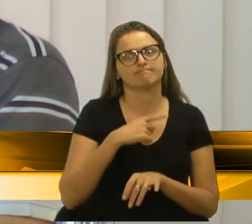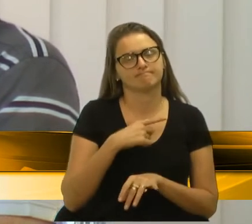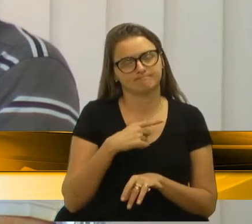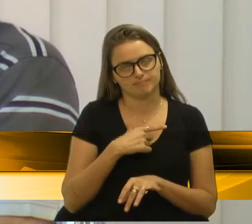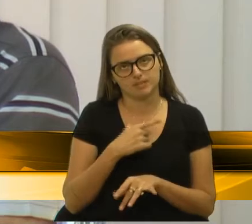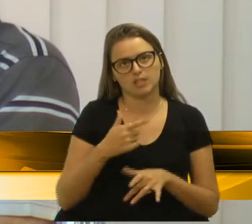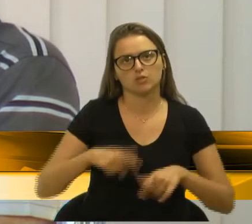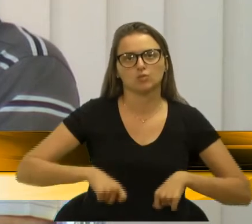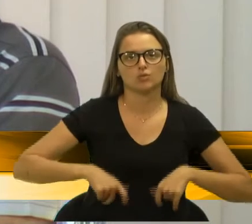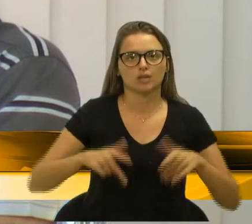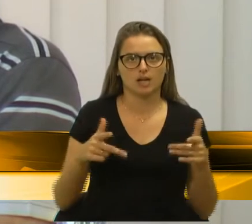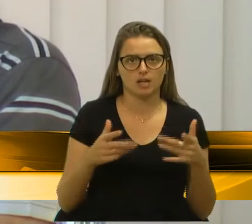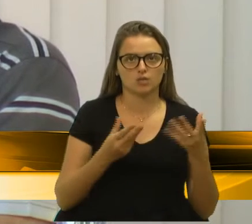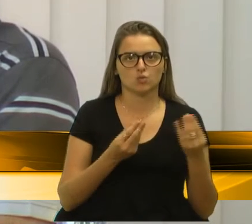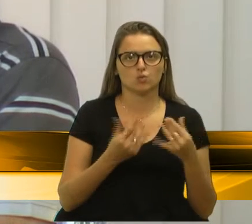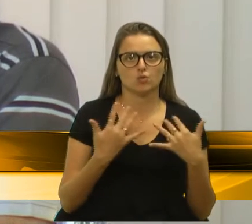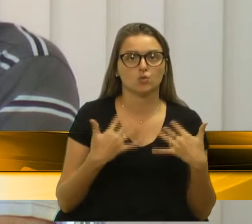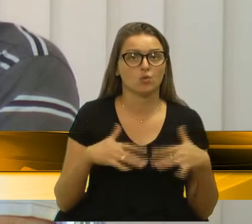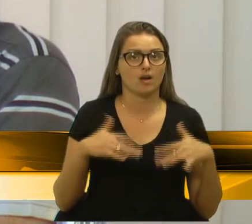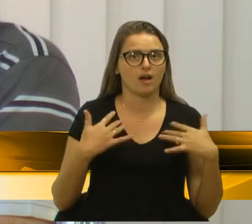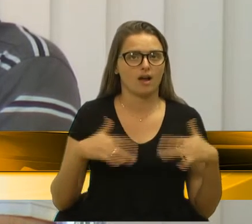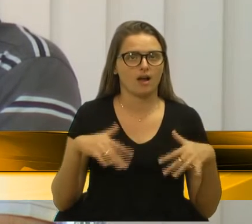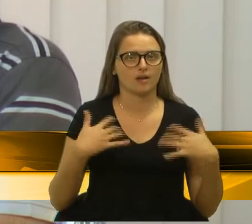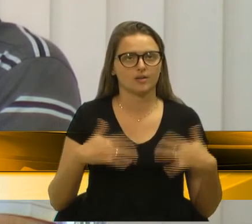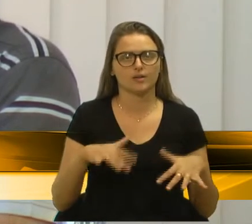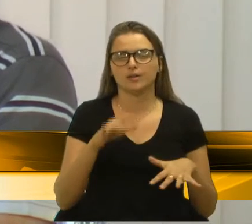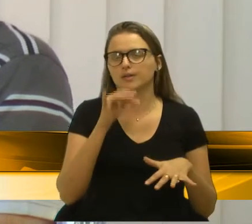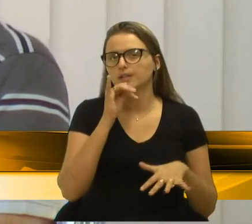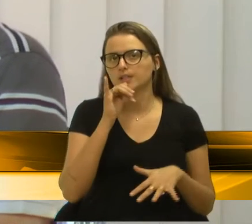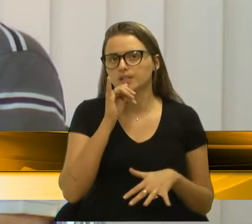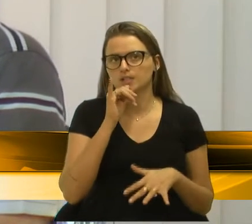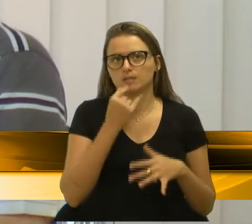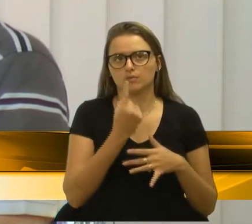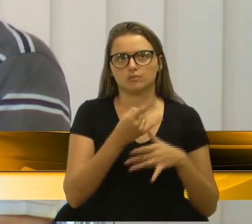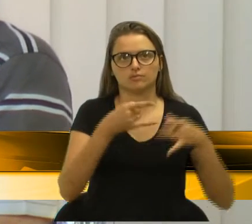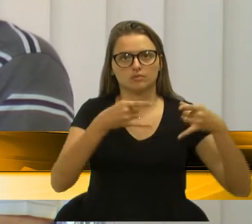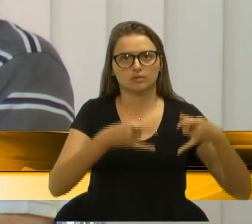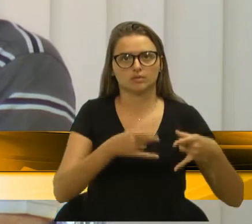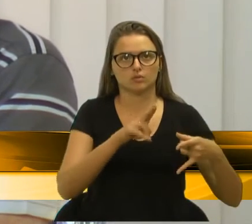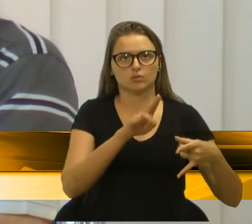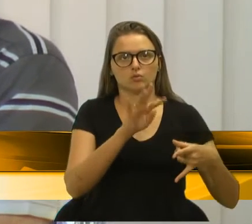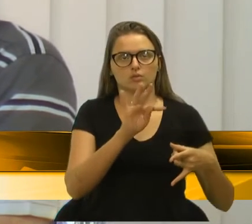impacto financeiro grande. E, por exemplo, um leito de UTI custa